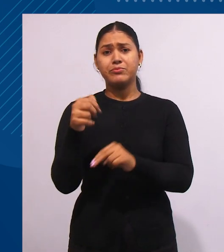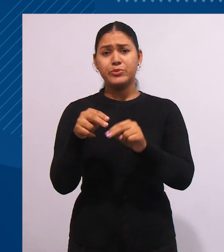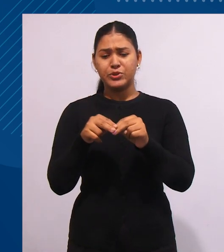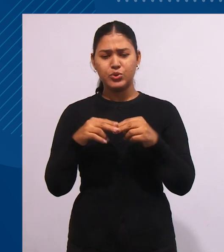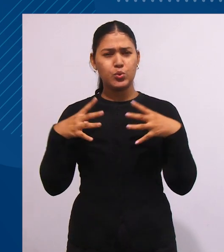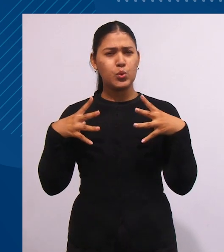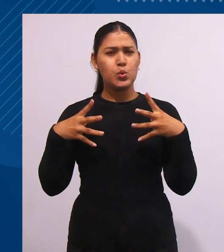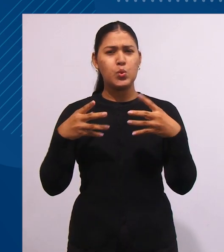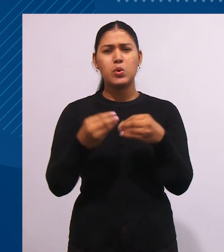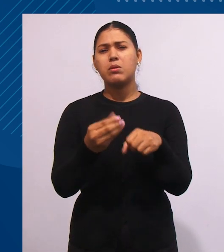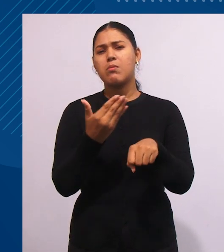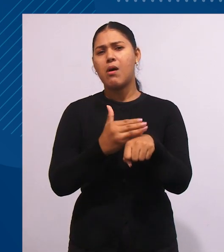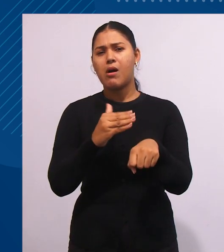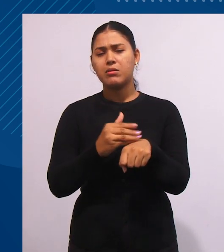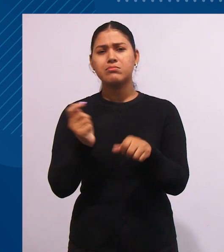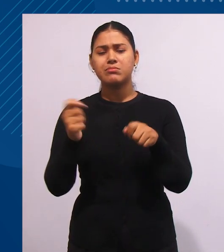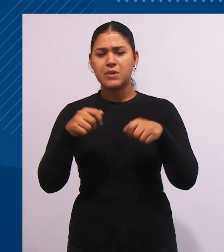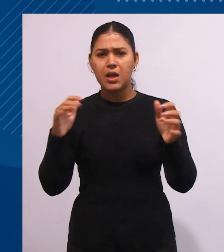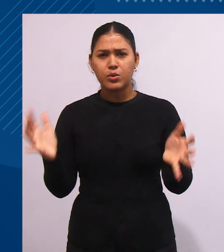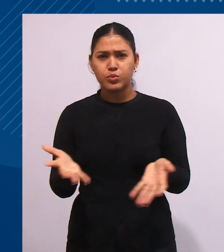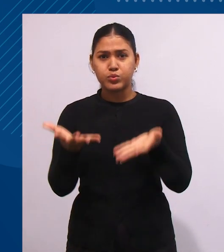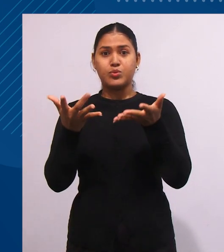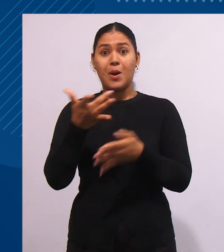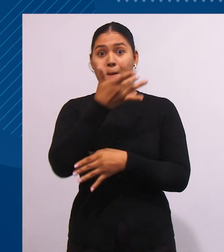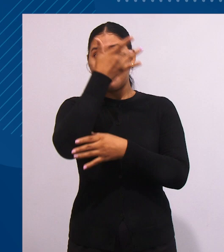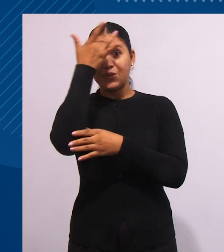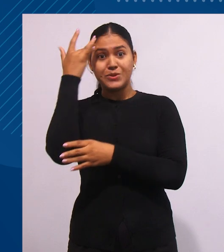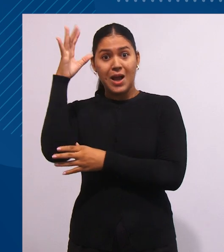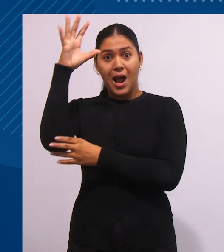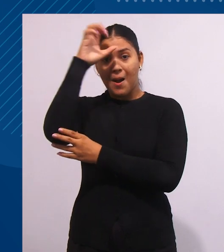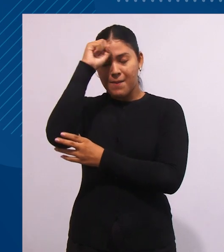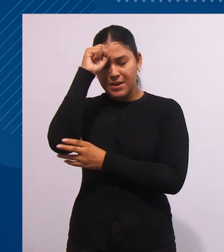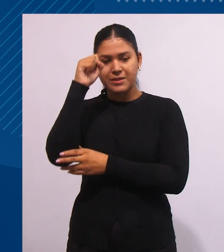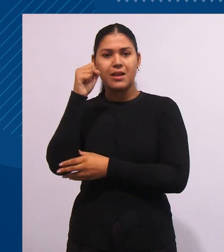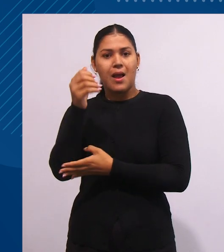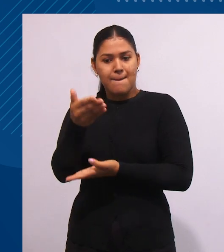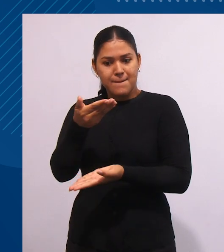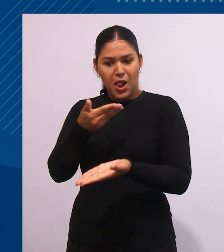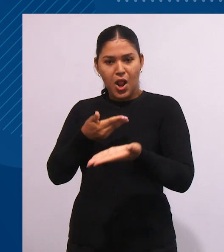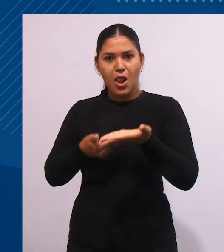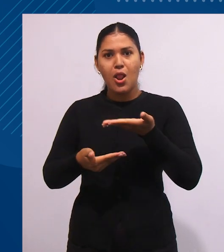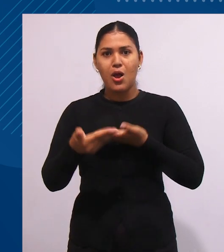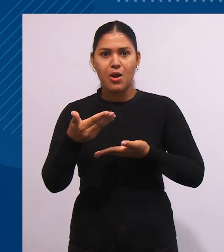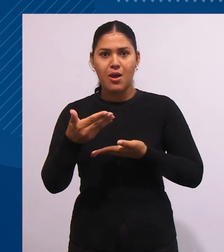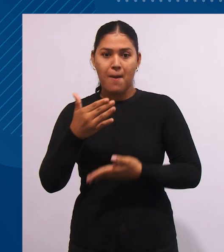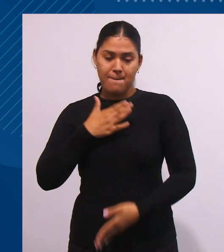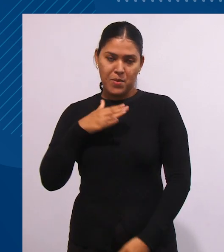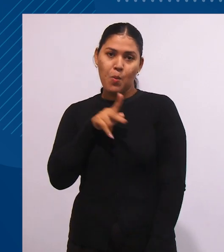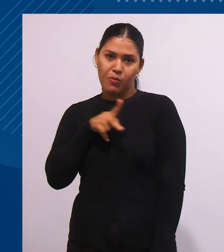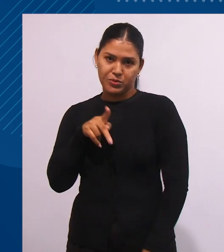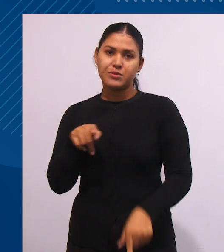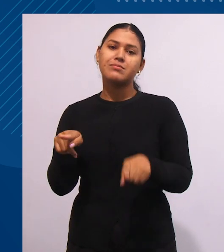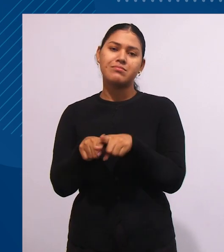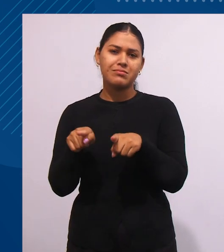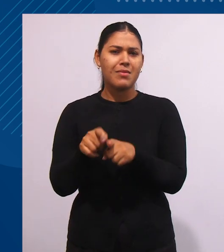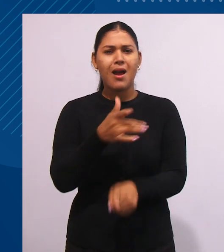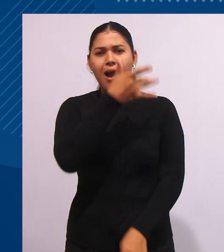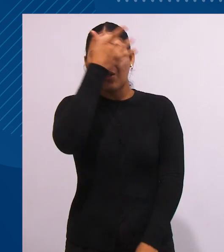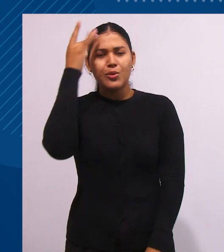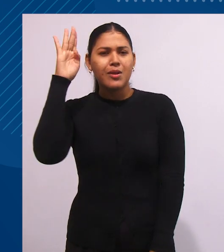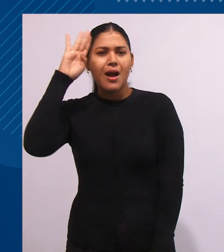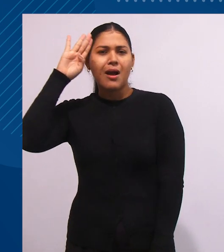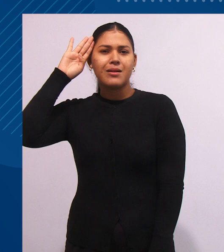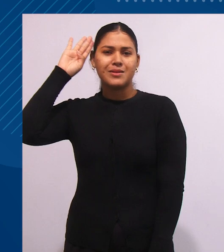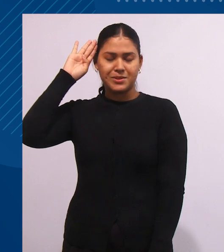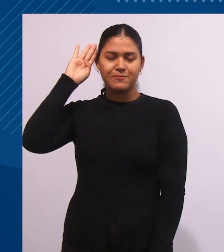dinâmica contribui muito para o aprendizagem, né? O aprendizado deles contra o nosso, né? Então é algo que a gente